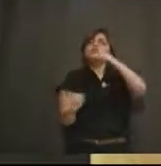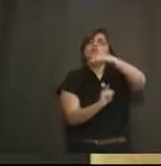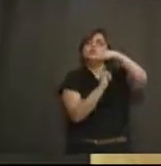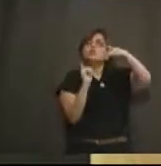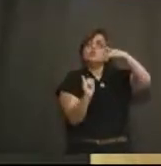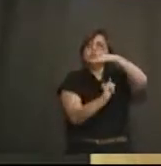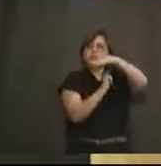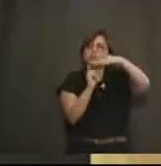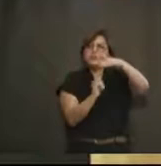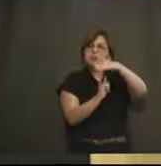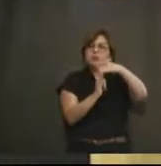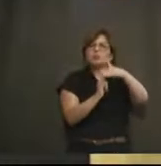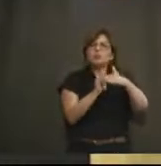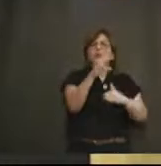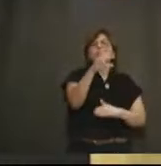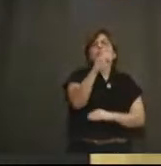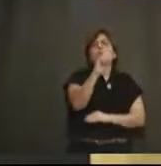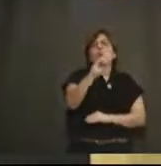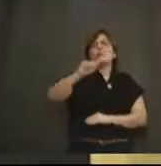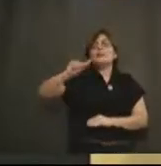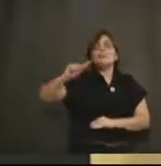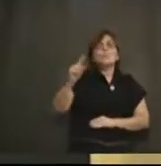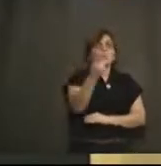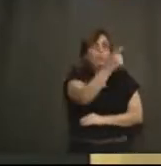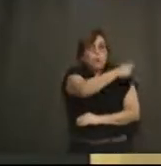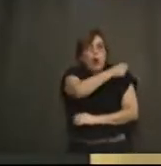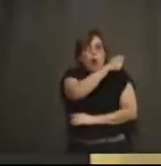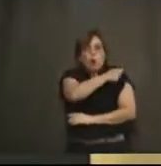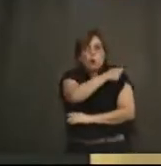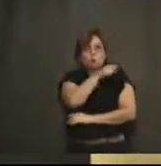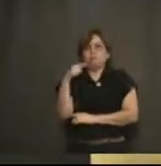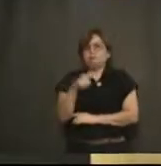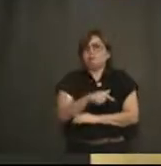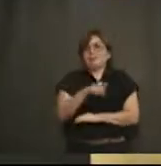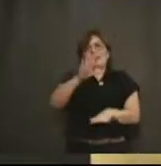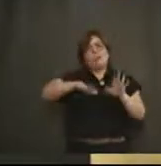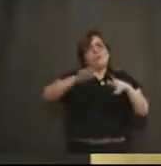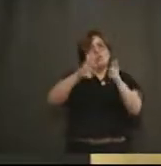de 50 mil alunos, é uma das maiores universidades